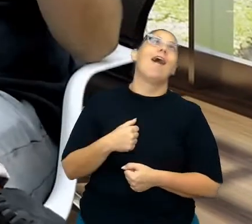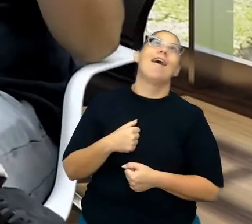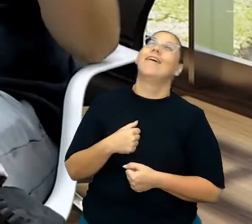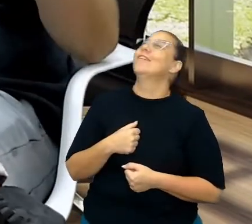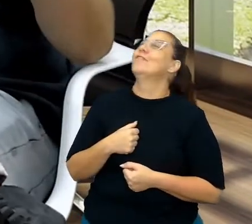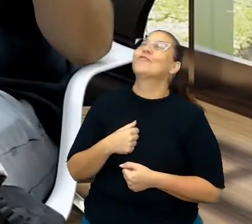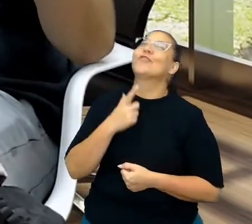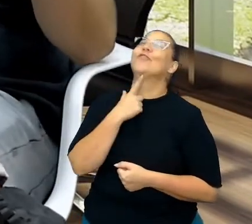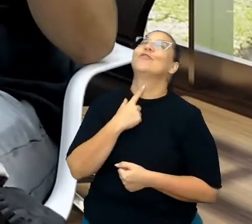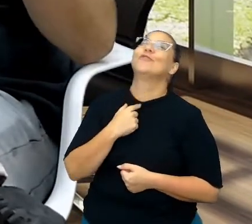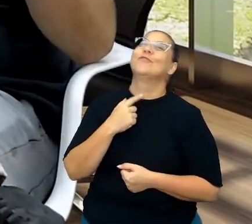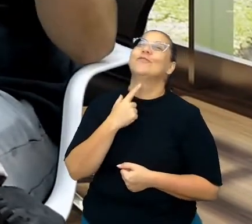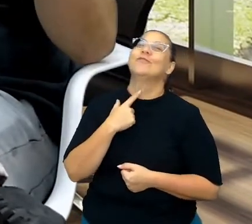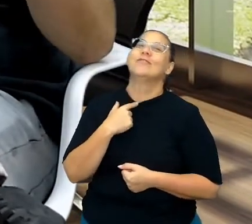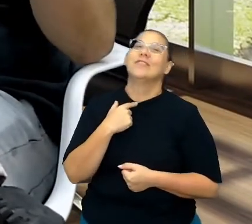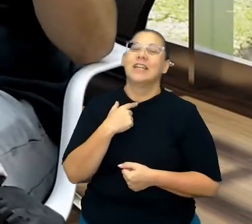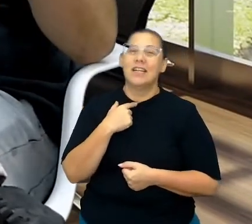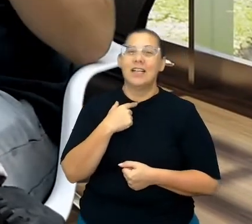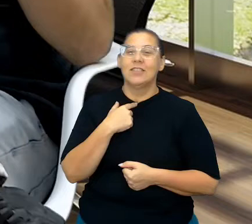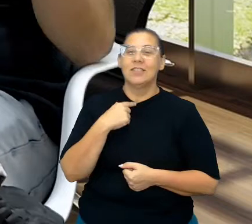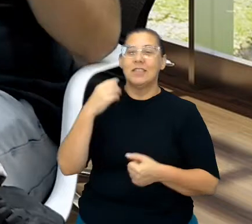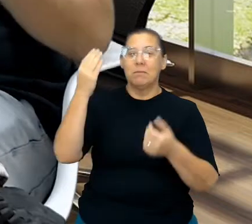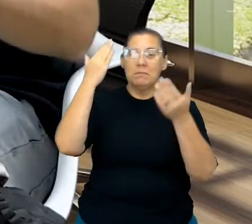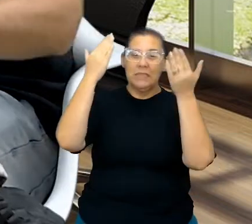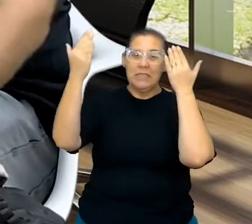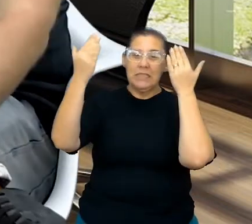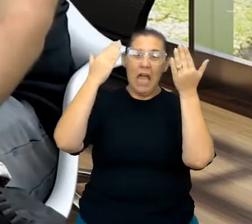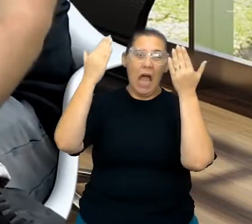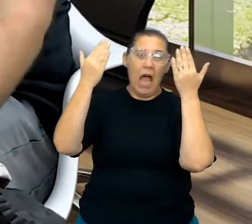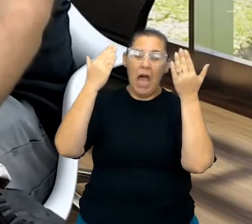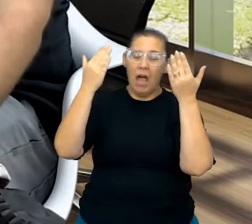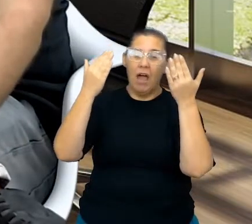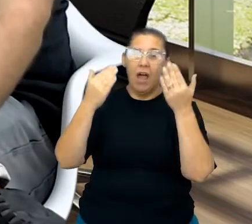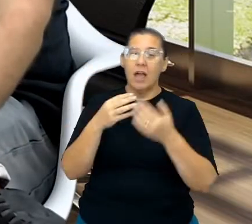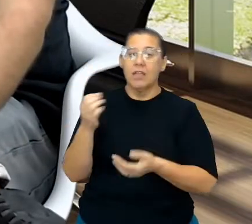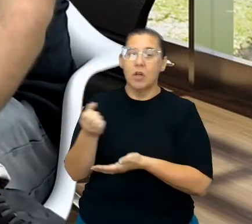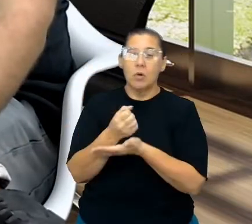Olha, se tornar psiquiatra, como seria uma ação que você se aproxima desse sonho?